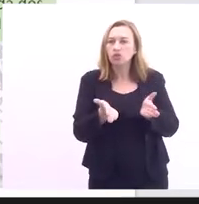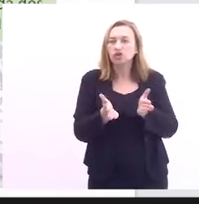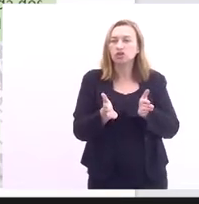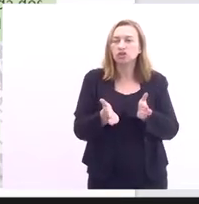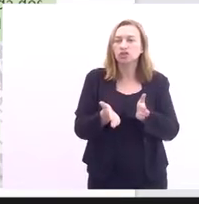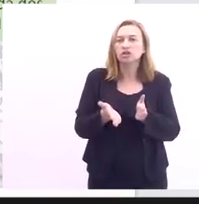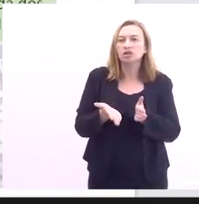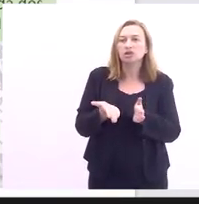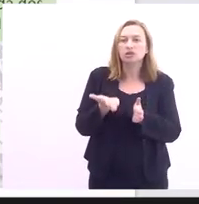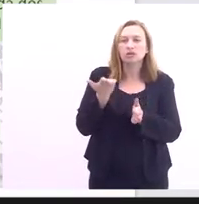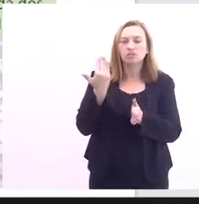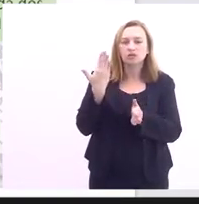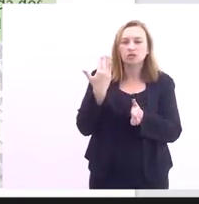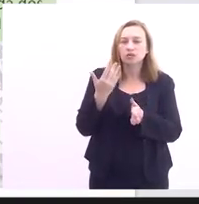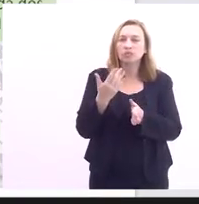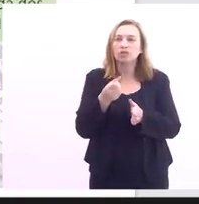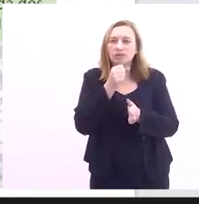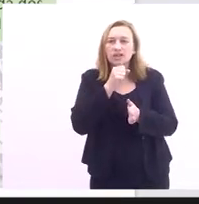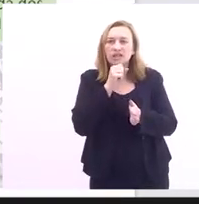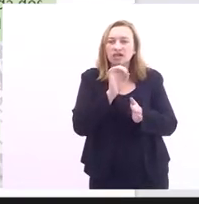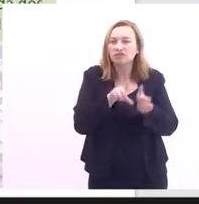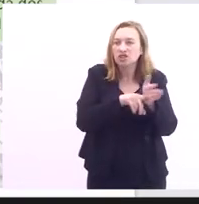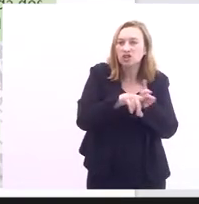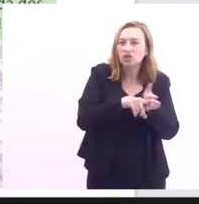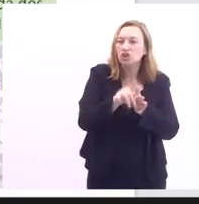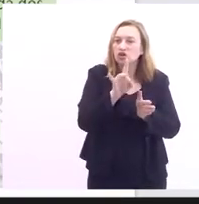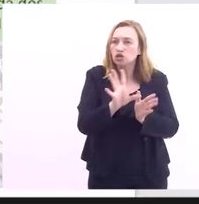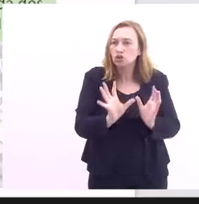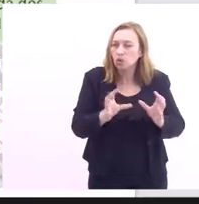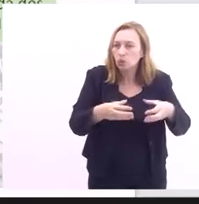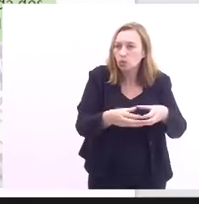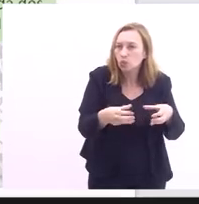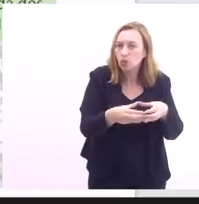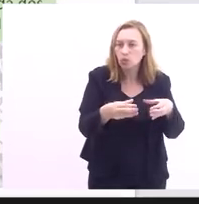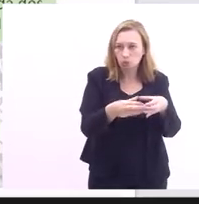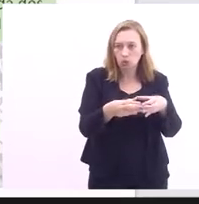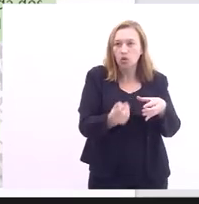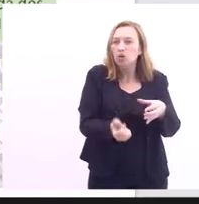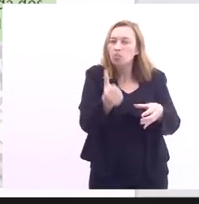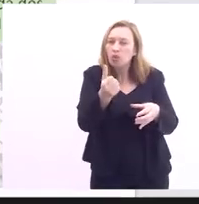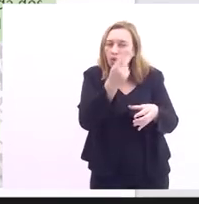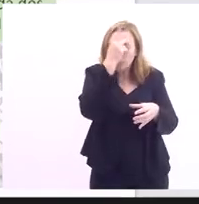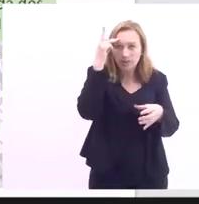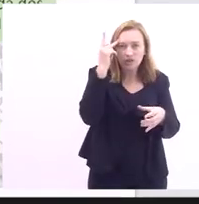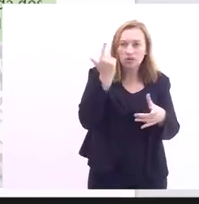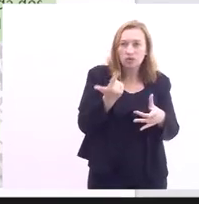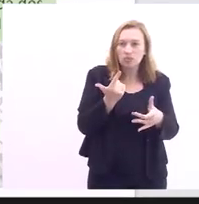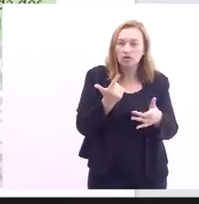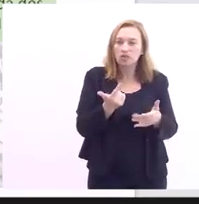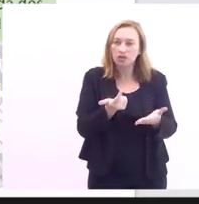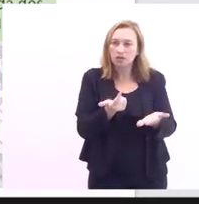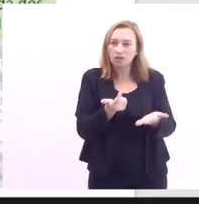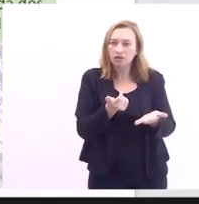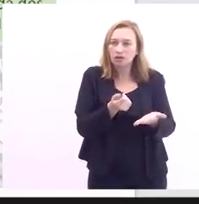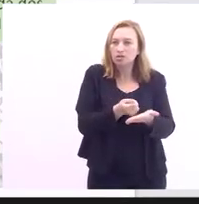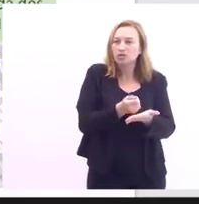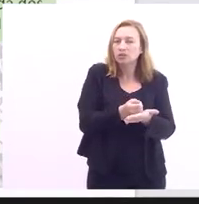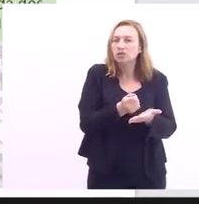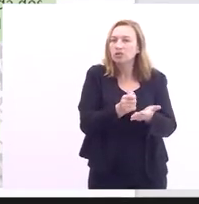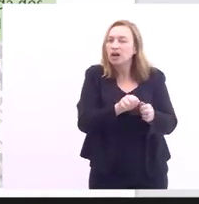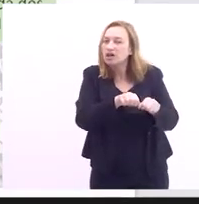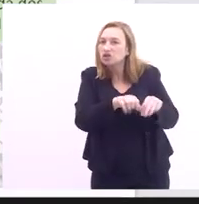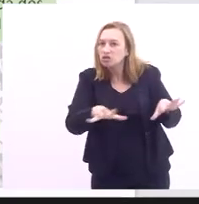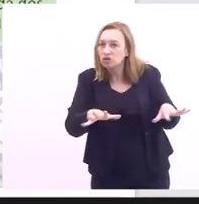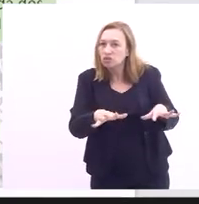fazíamos as fiscalizações somente punitivas, né? A gente, com pouco pessoal, tentando punir as distribuidoras